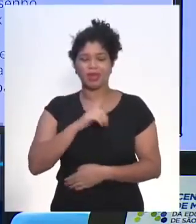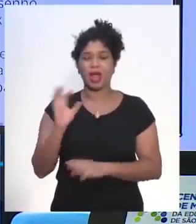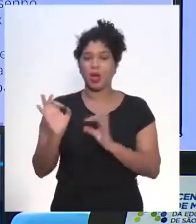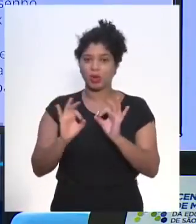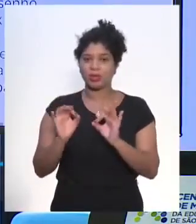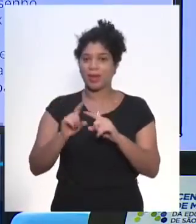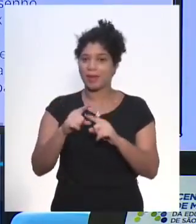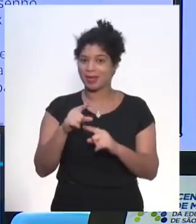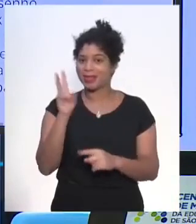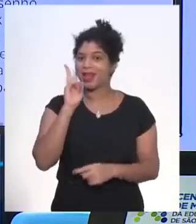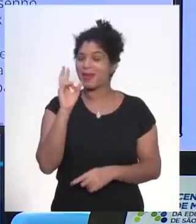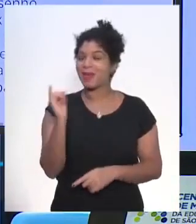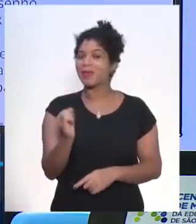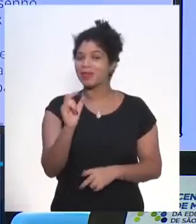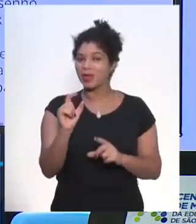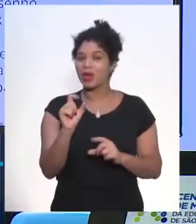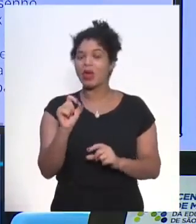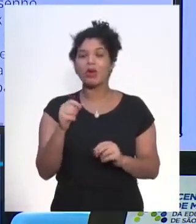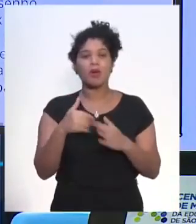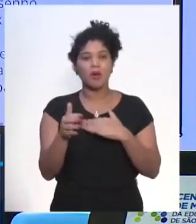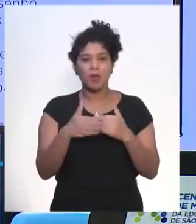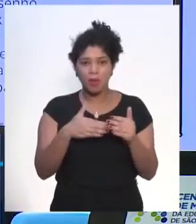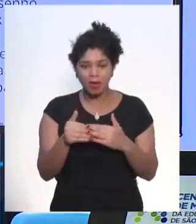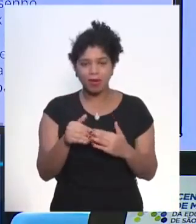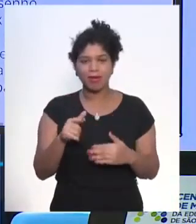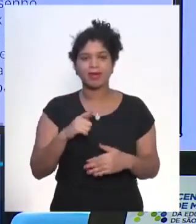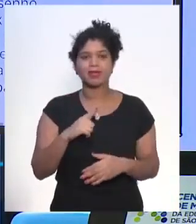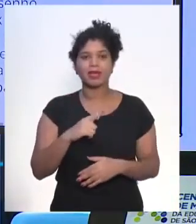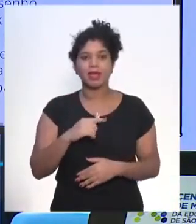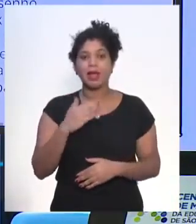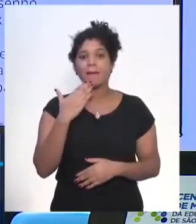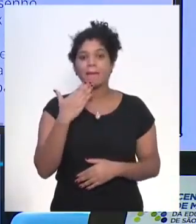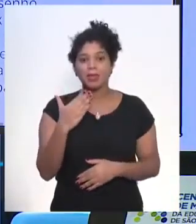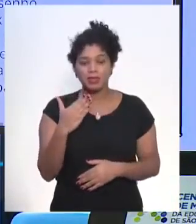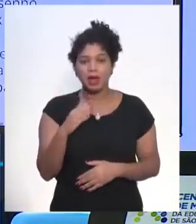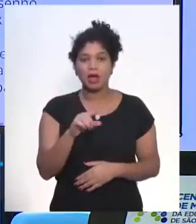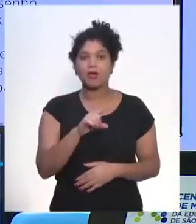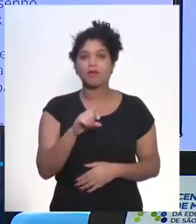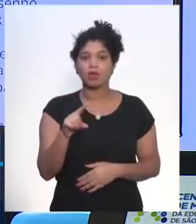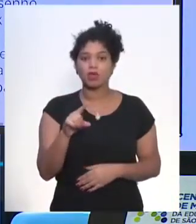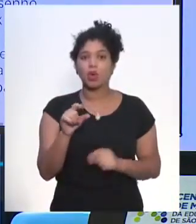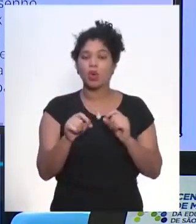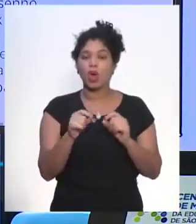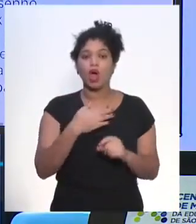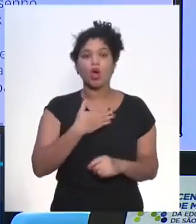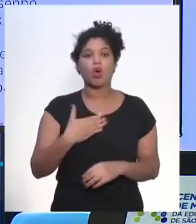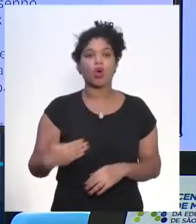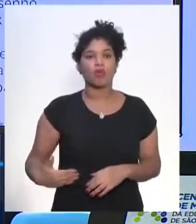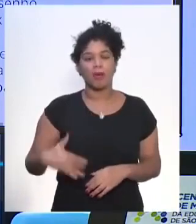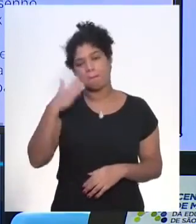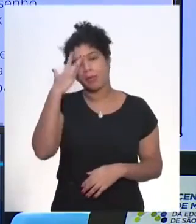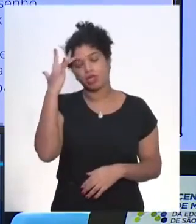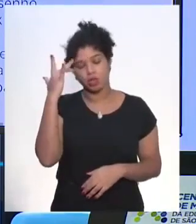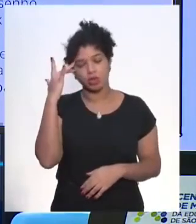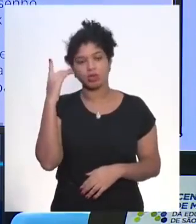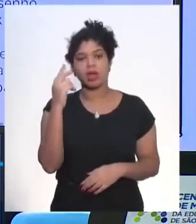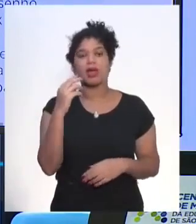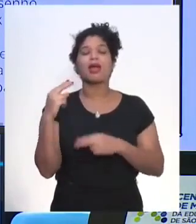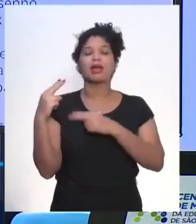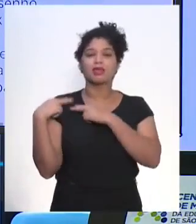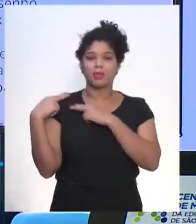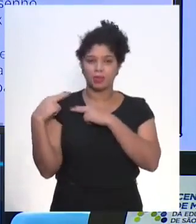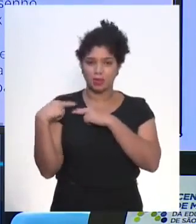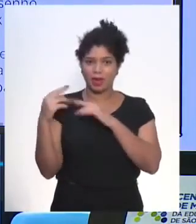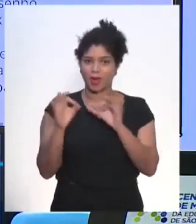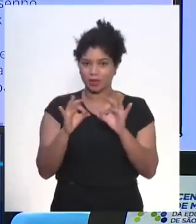gente, antes de fazer qualquer intervenção, sempre peçam autorização para a autoridade competente, responsável pela conservação e